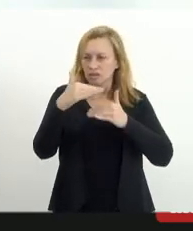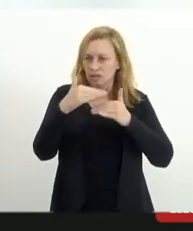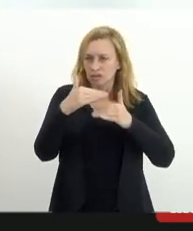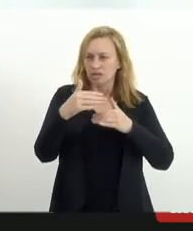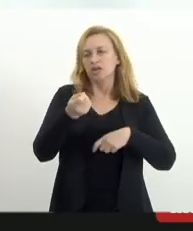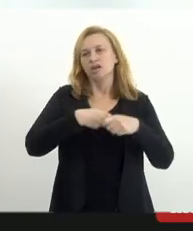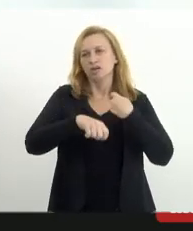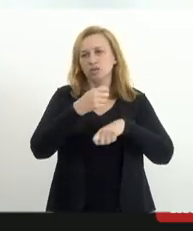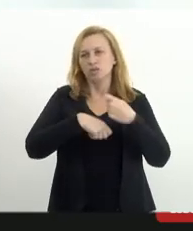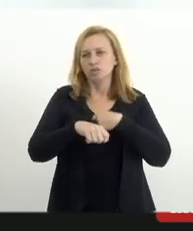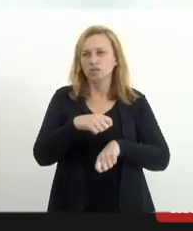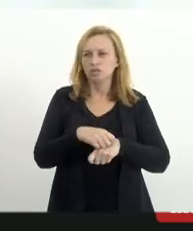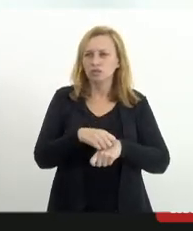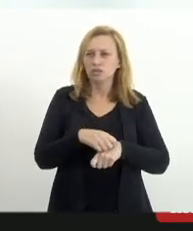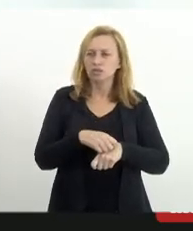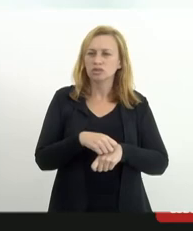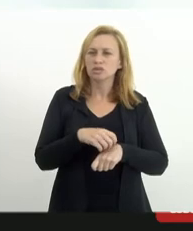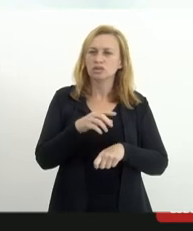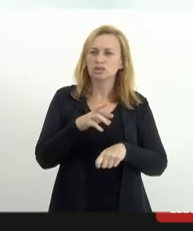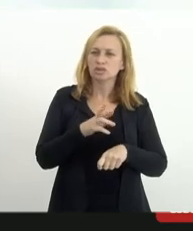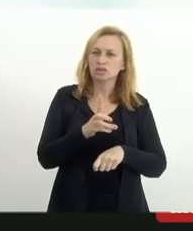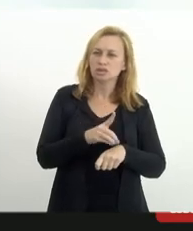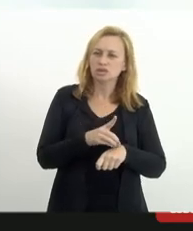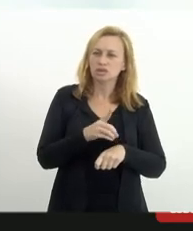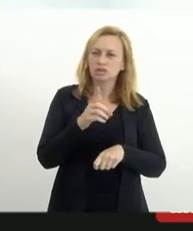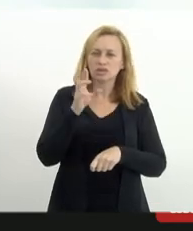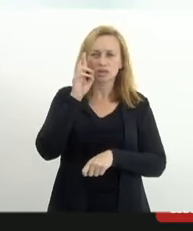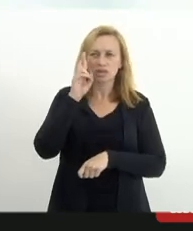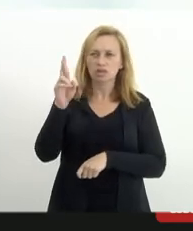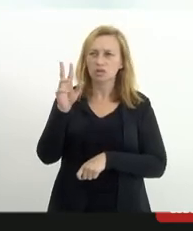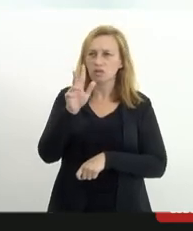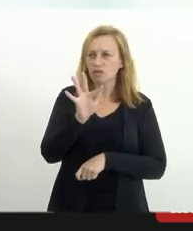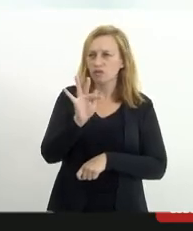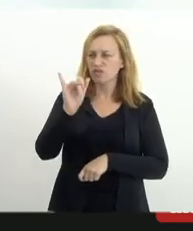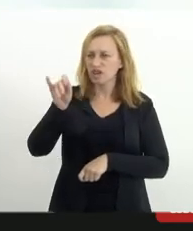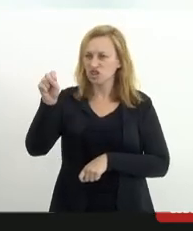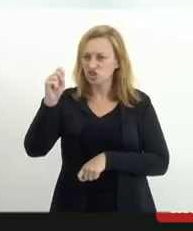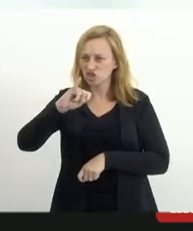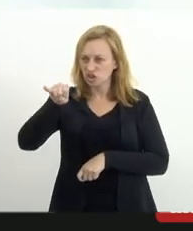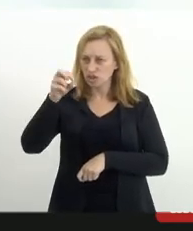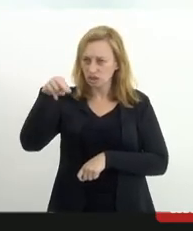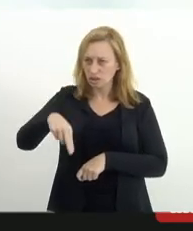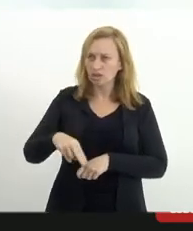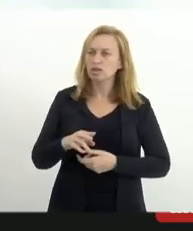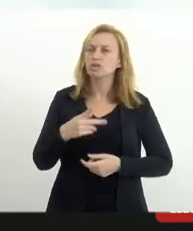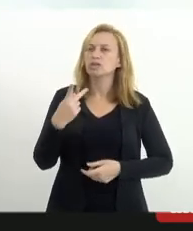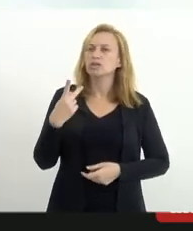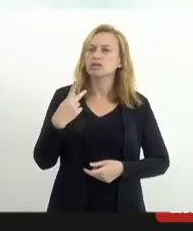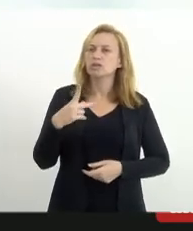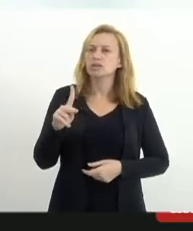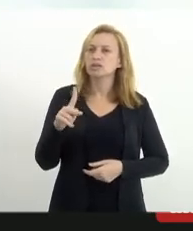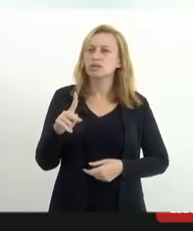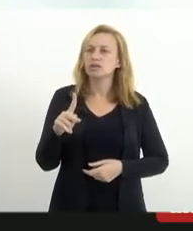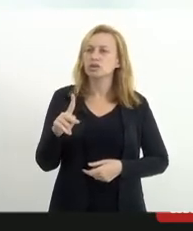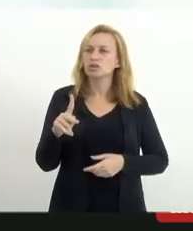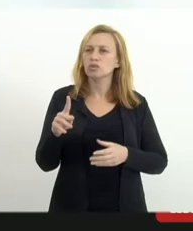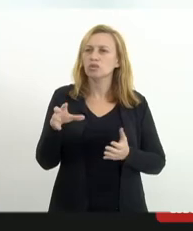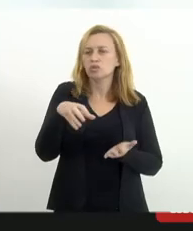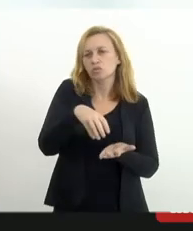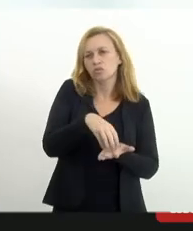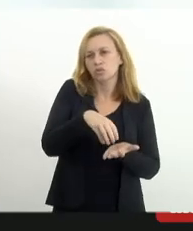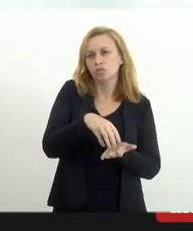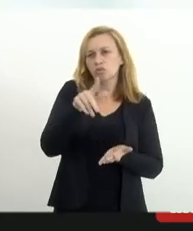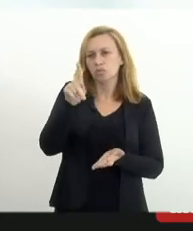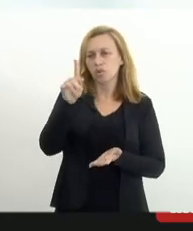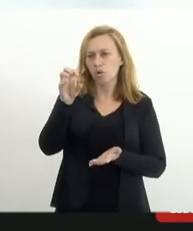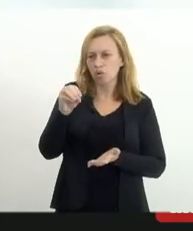Econômico, possivelmente a Firjan, propuseram lá ser um polo chamado Garlube,